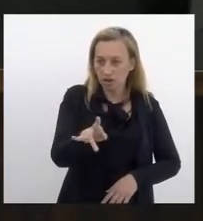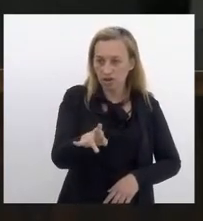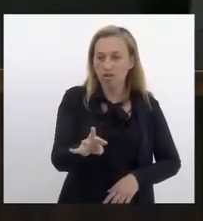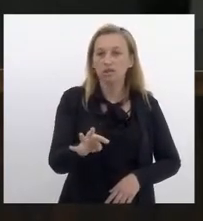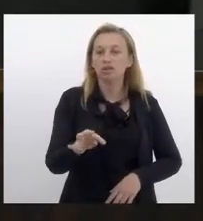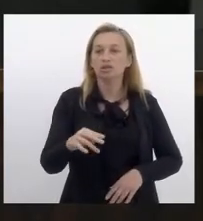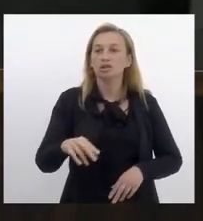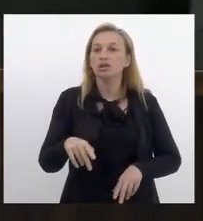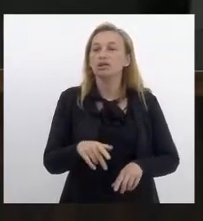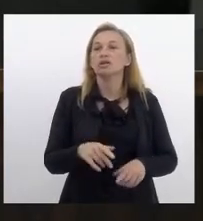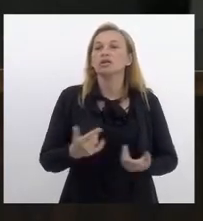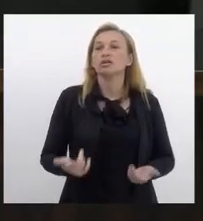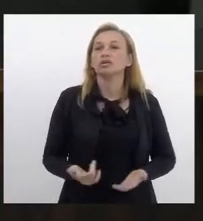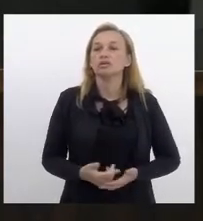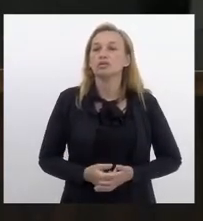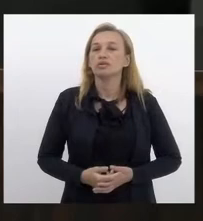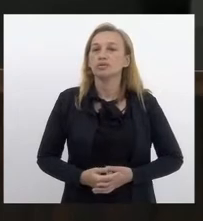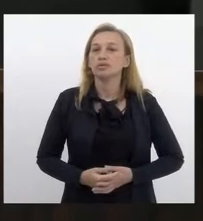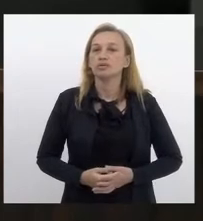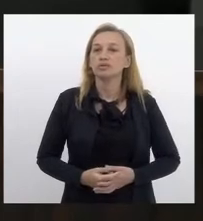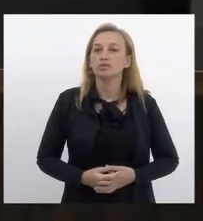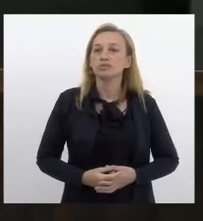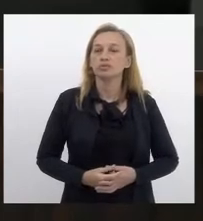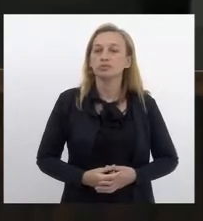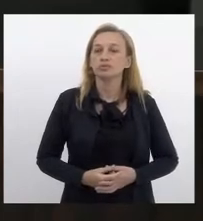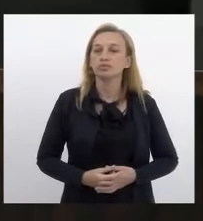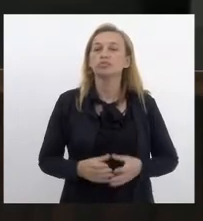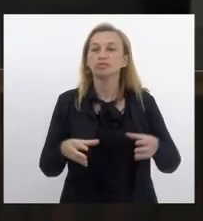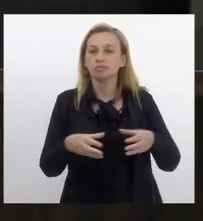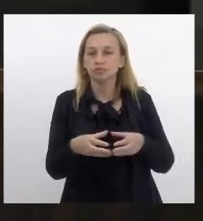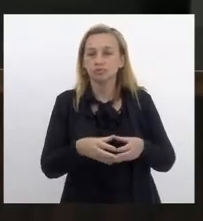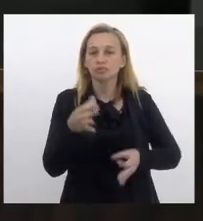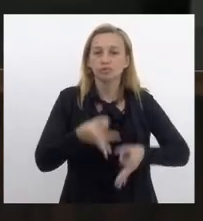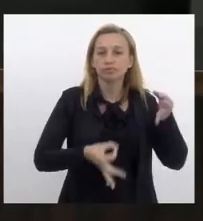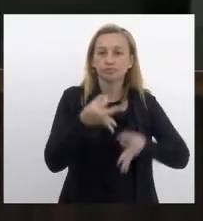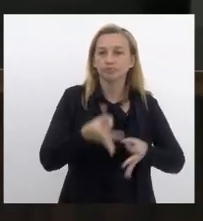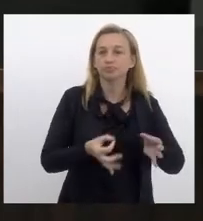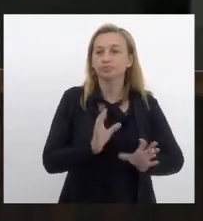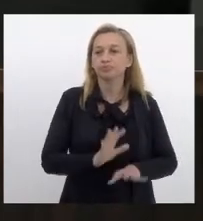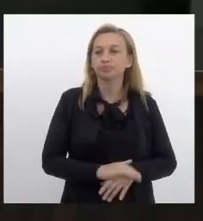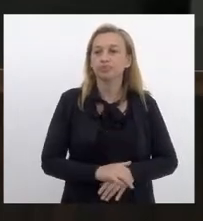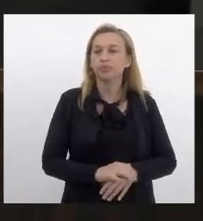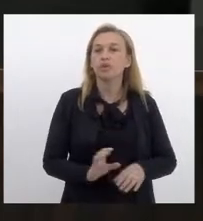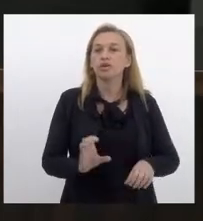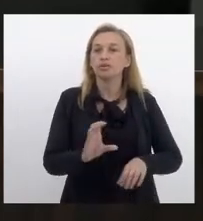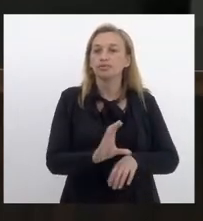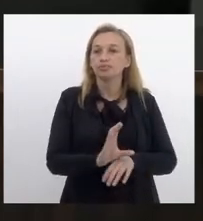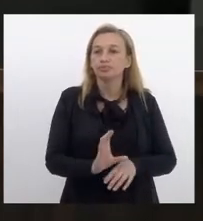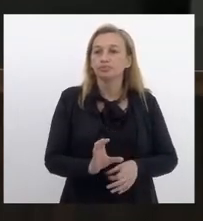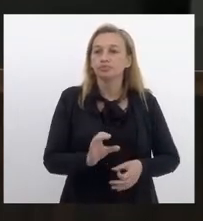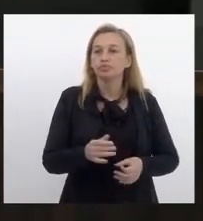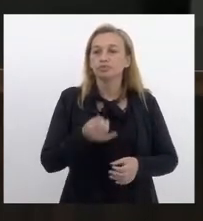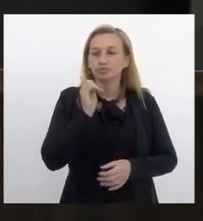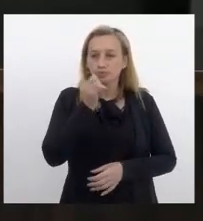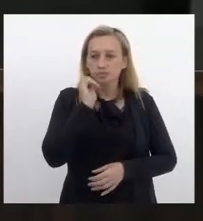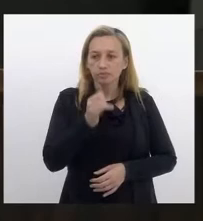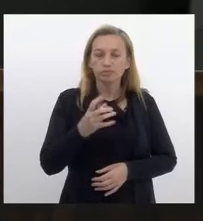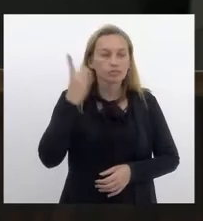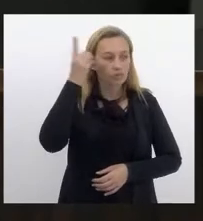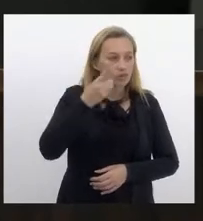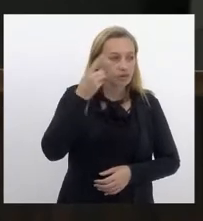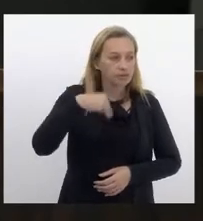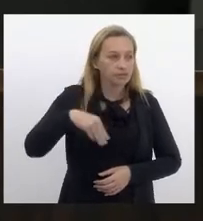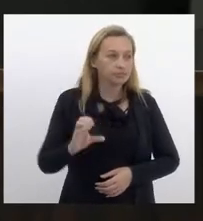Kitsufista. Parecer da Comissão de Constituição e Justiça pela Juridicidade, Esporte e Lazer, favorável, relator, deputado Carlos Mink e